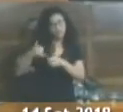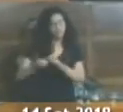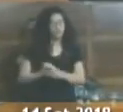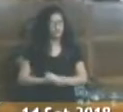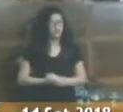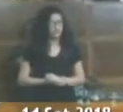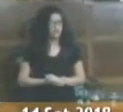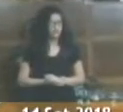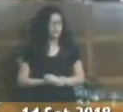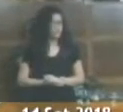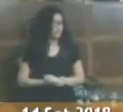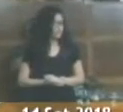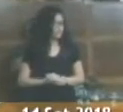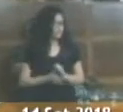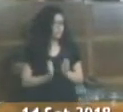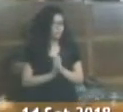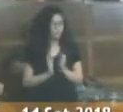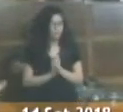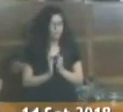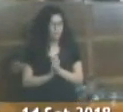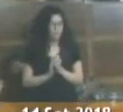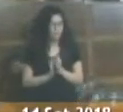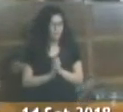Então é isso.